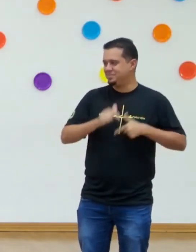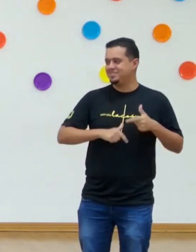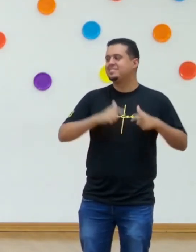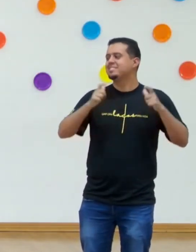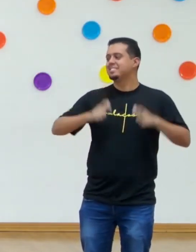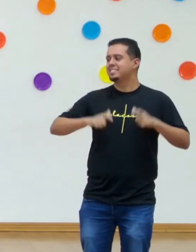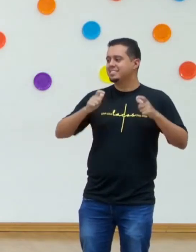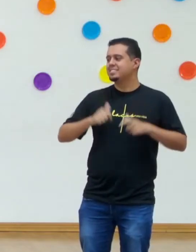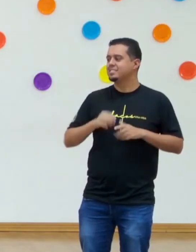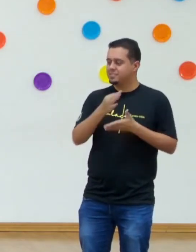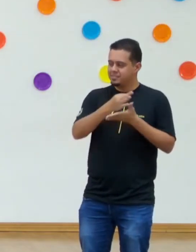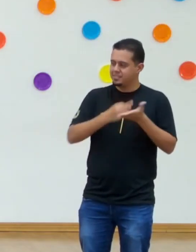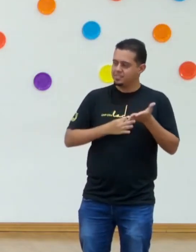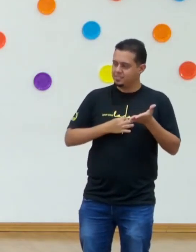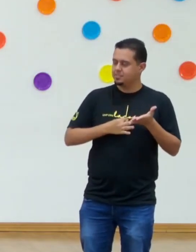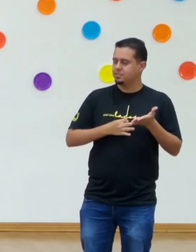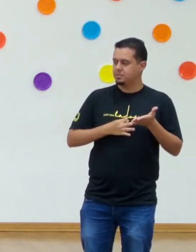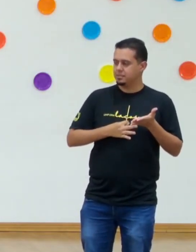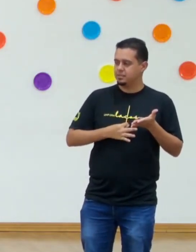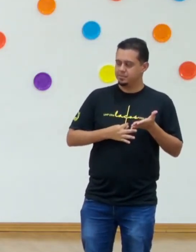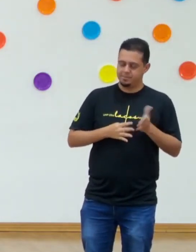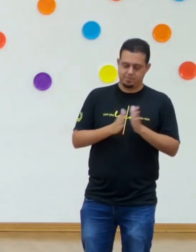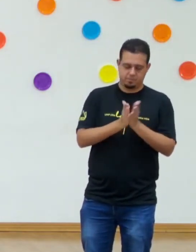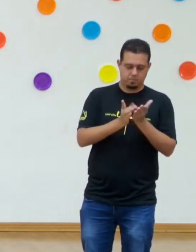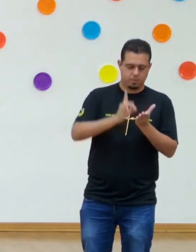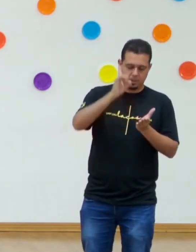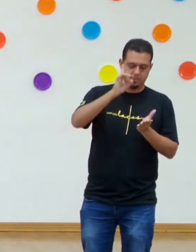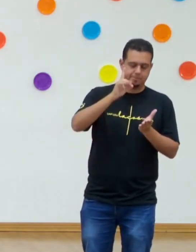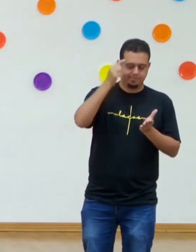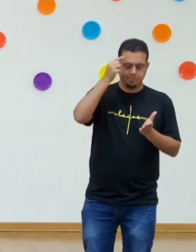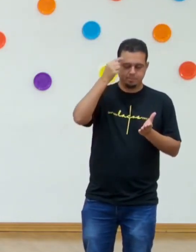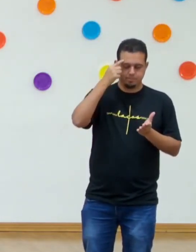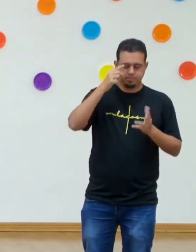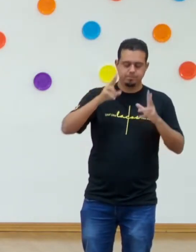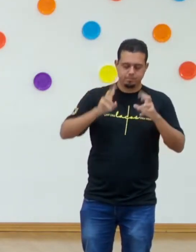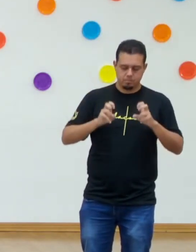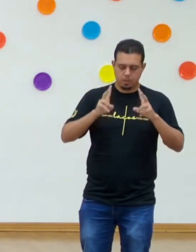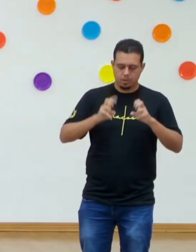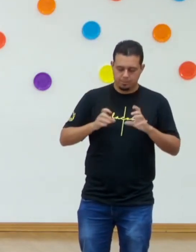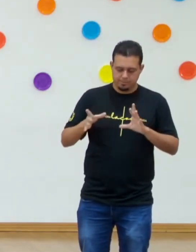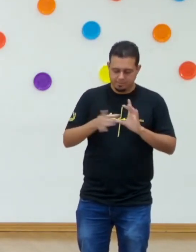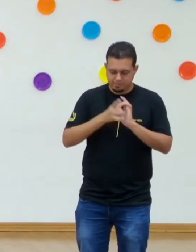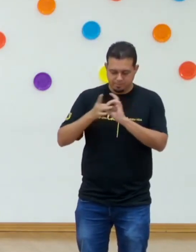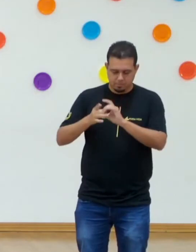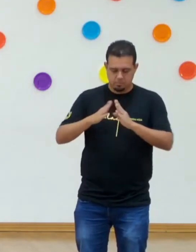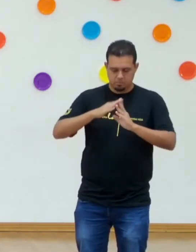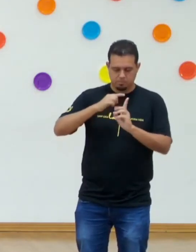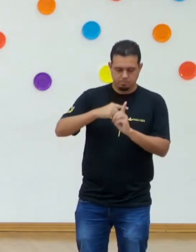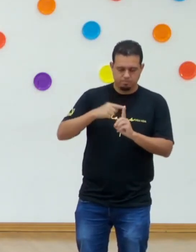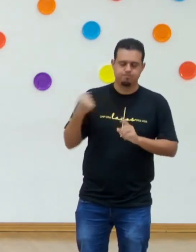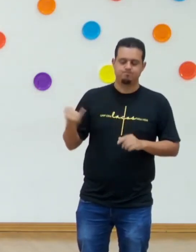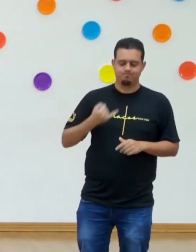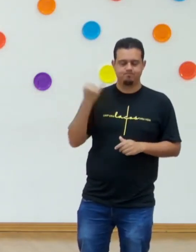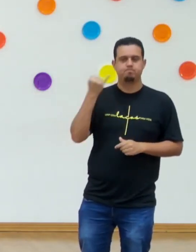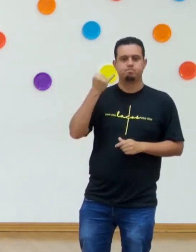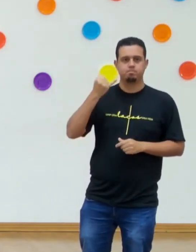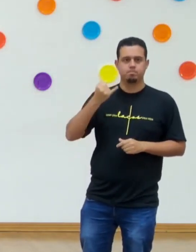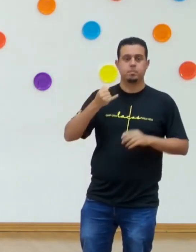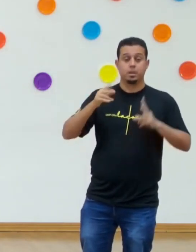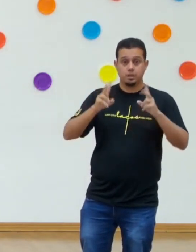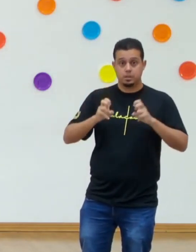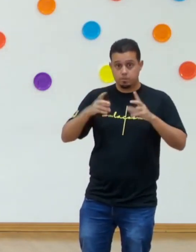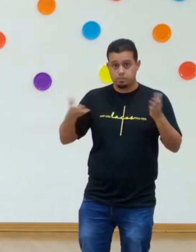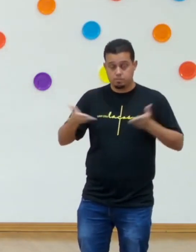textos bíblicos e que pensam na unidade da igreja, na importância disso. E o tema de